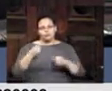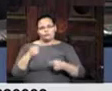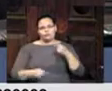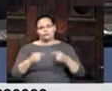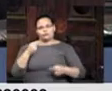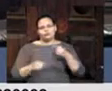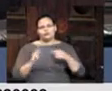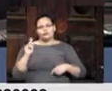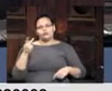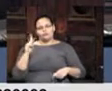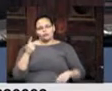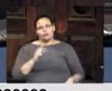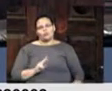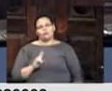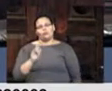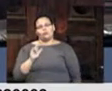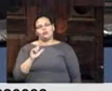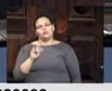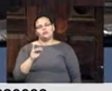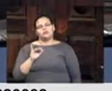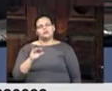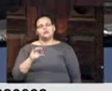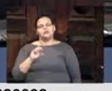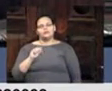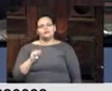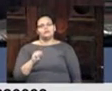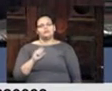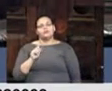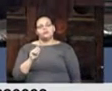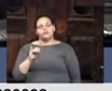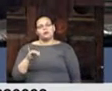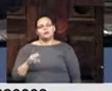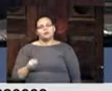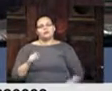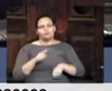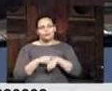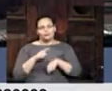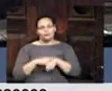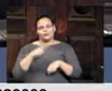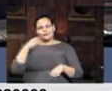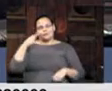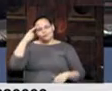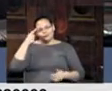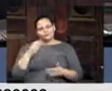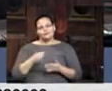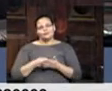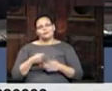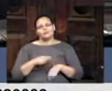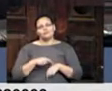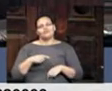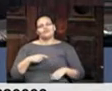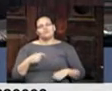de Ulisses Guimarães em momentos decisivos da luta pela democracia no